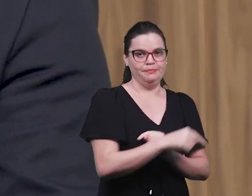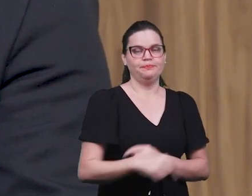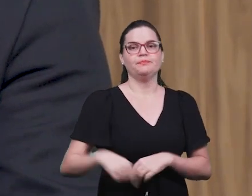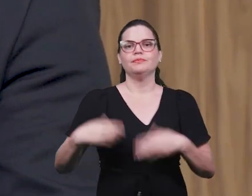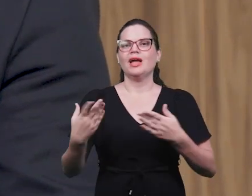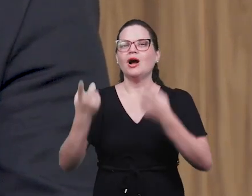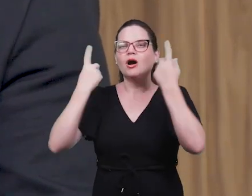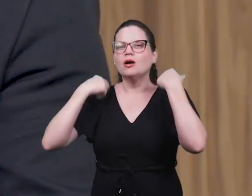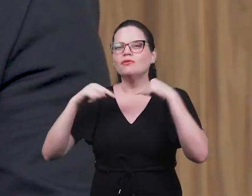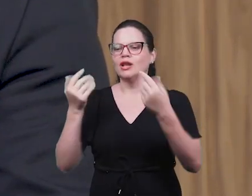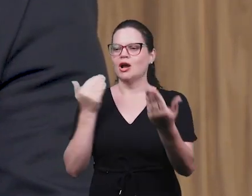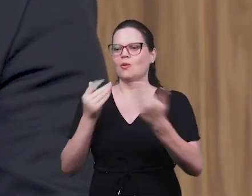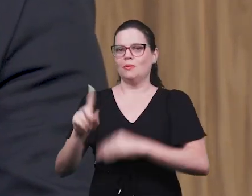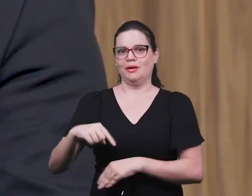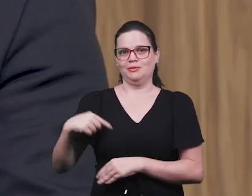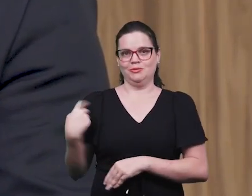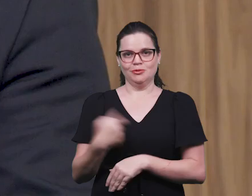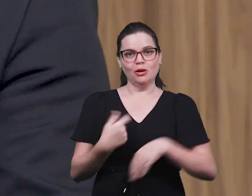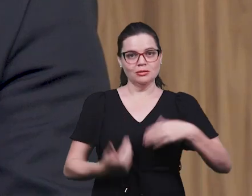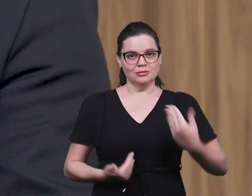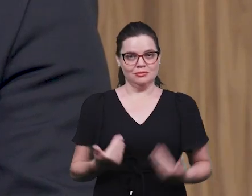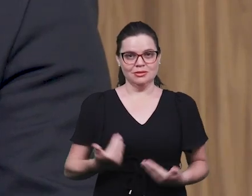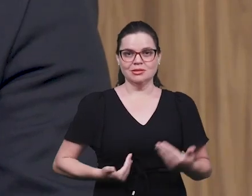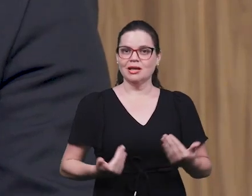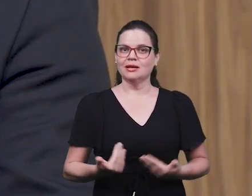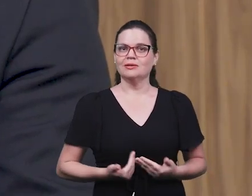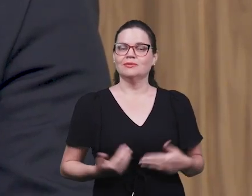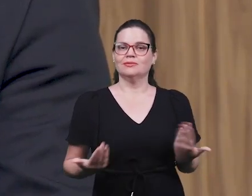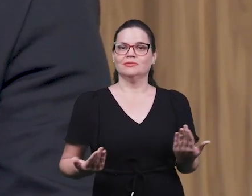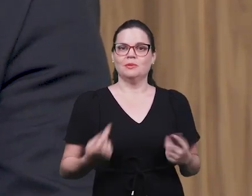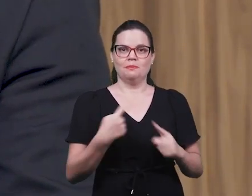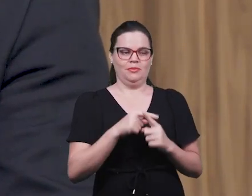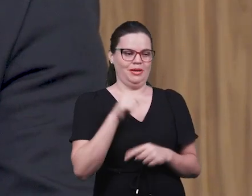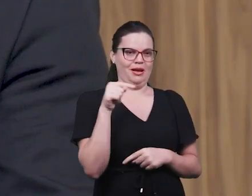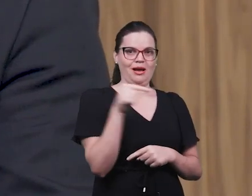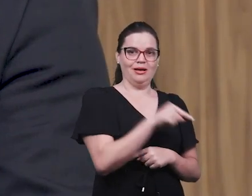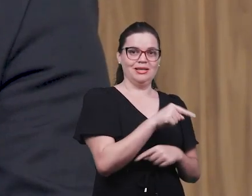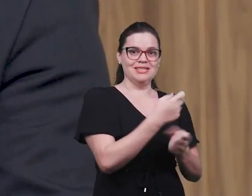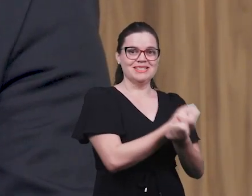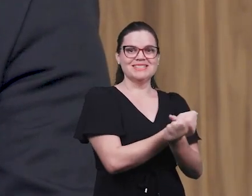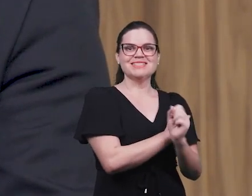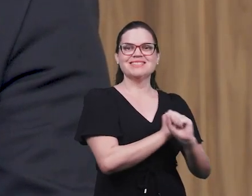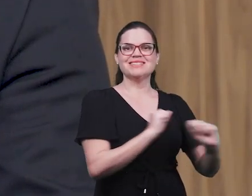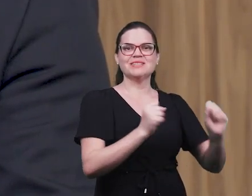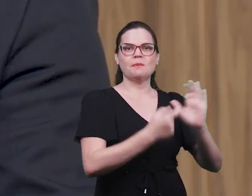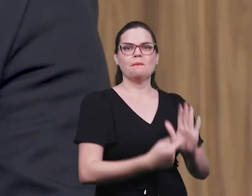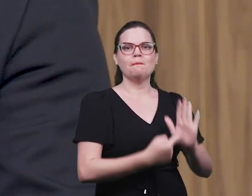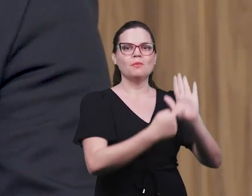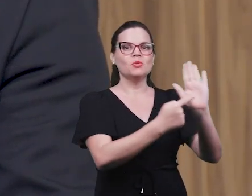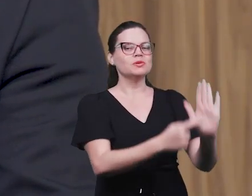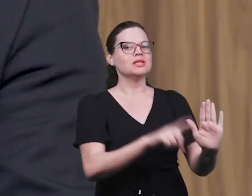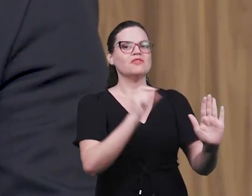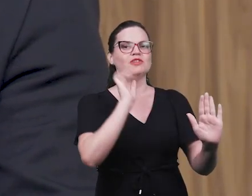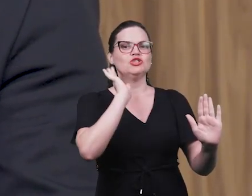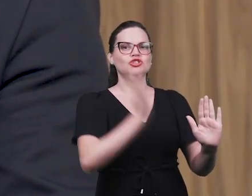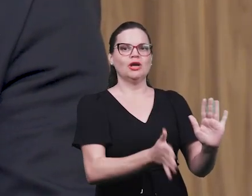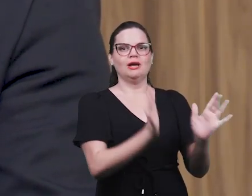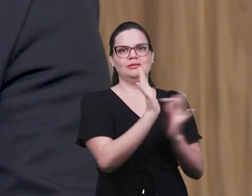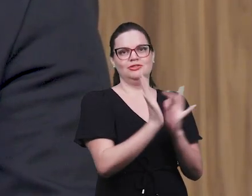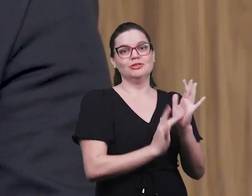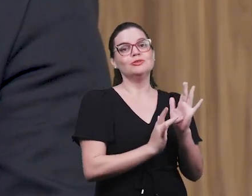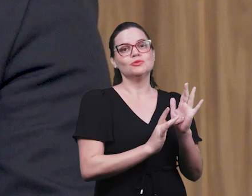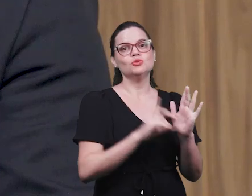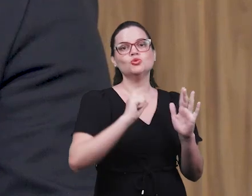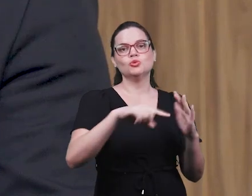ele apontava profeticamente para aquilo que Jesus ia fazer por nós. Amém. Porque na